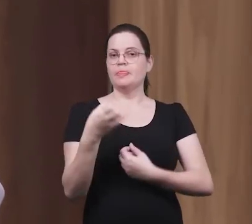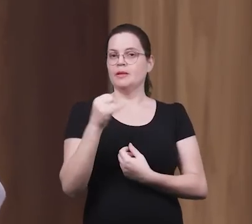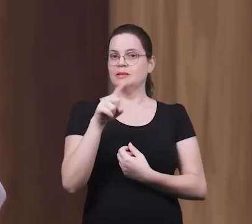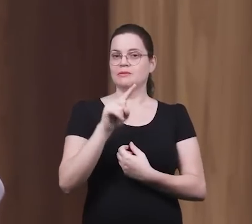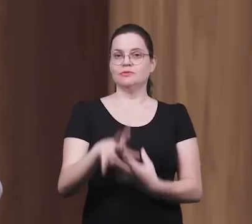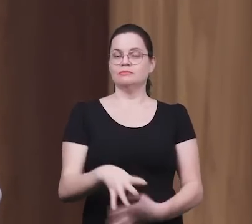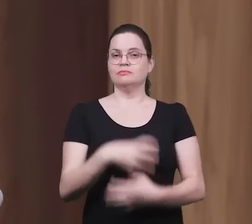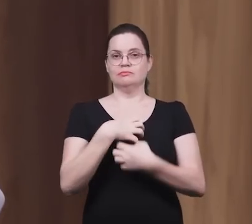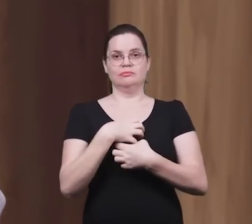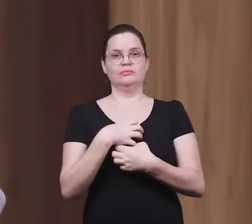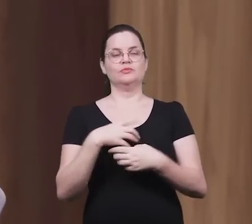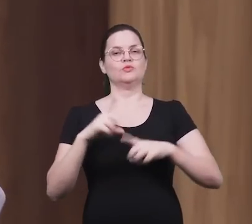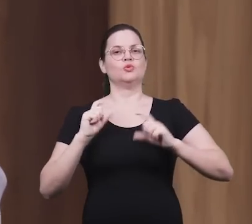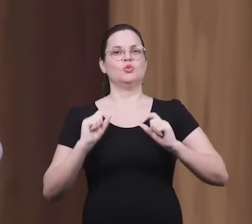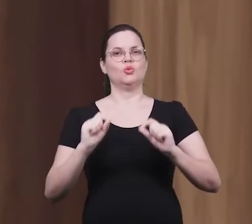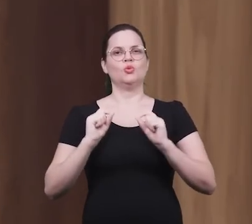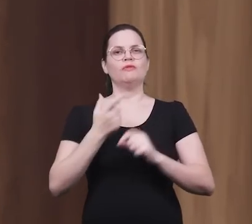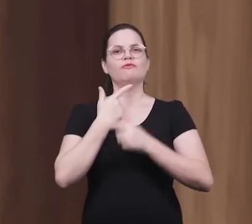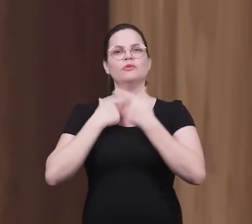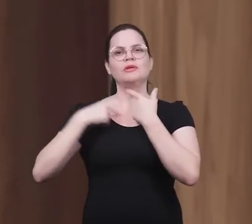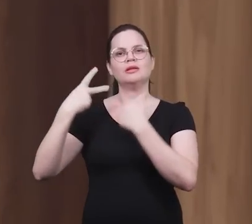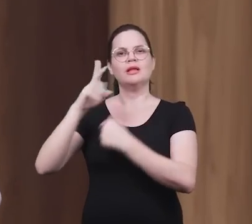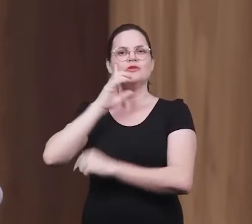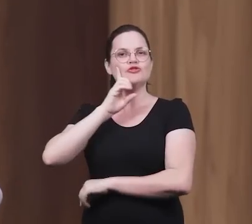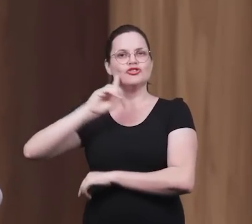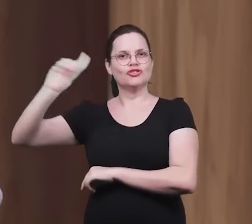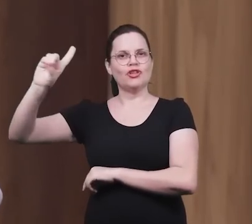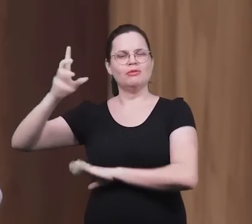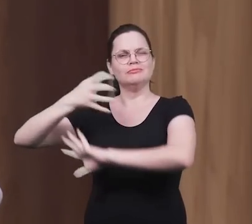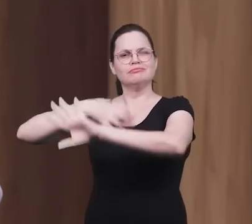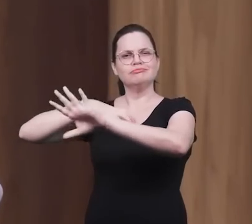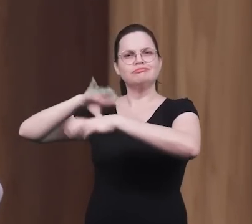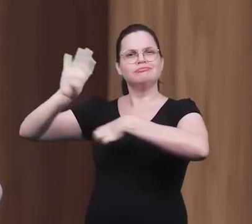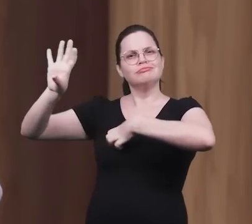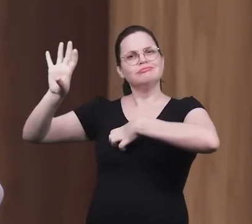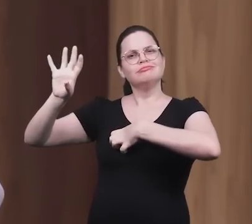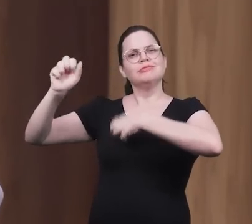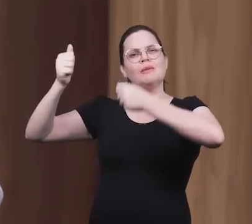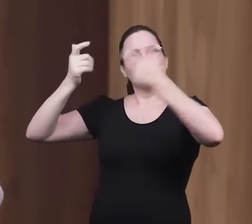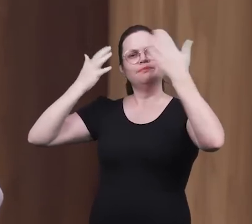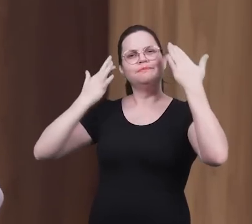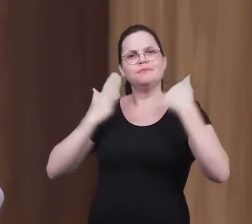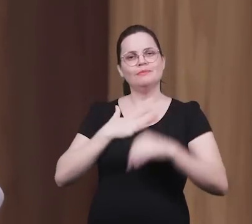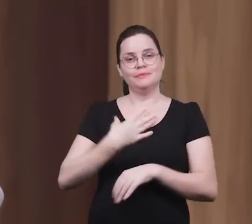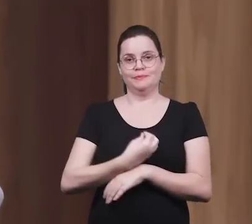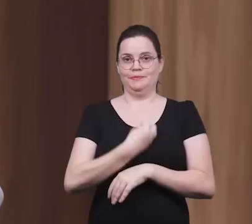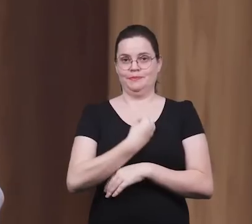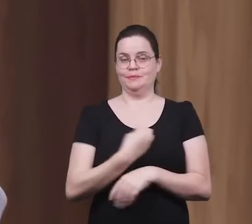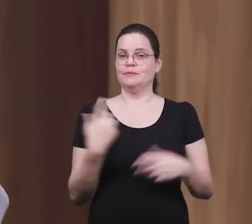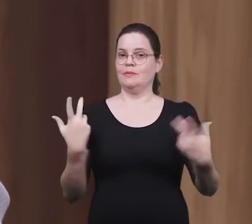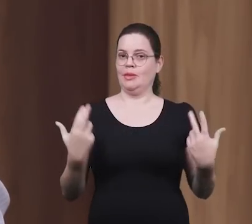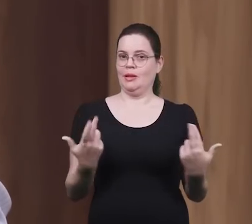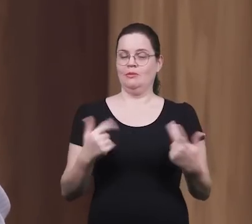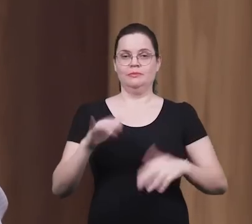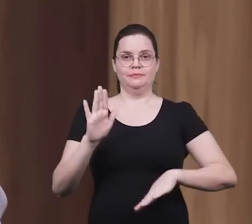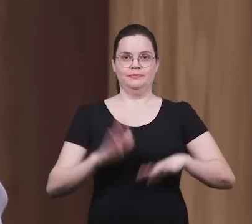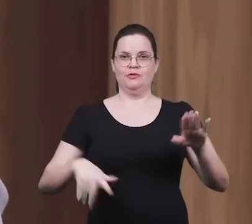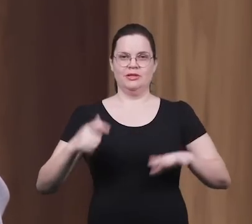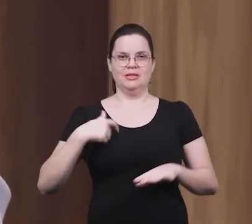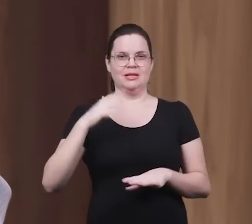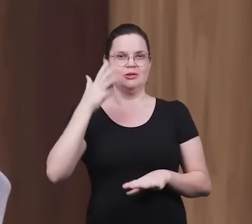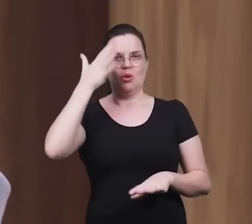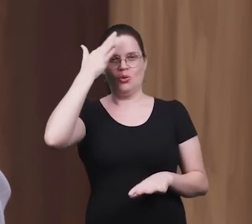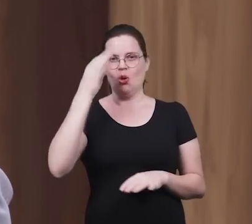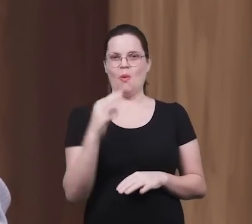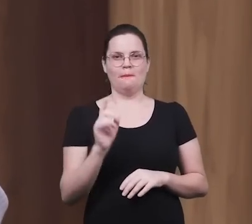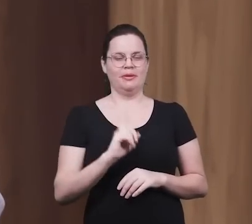Se você sentir o querer de Deus na sua vida, mesmo como nós mencionamos aqui, diante de situações